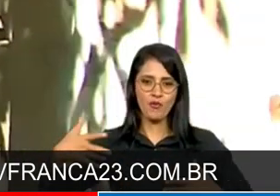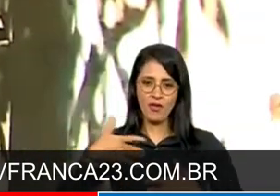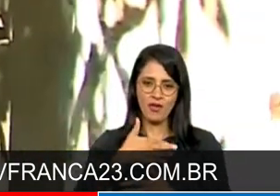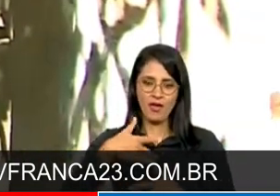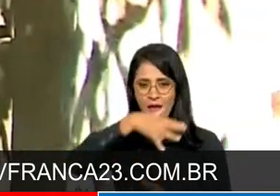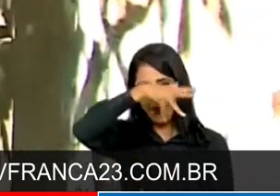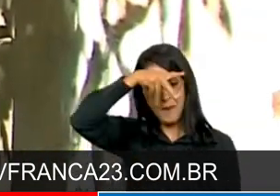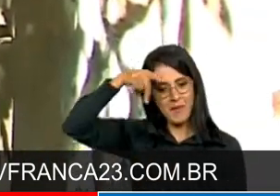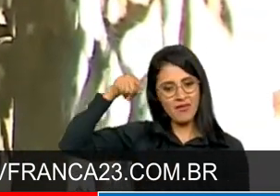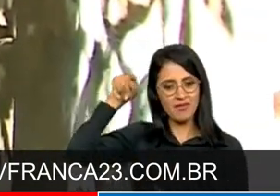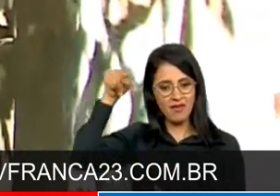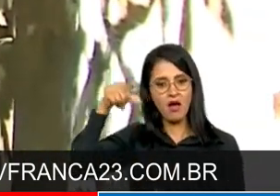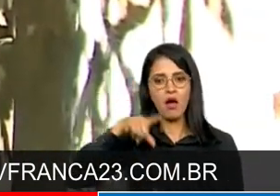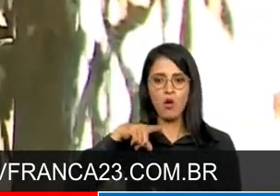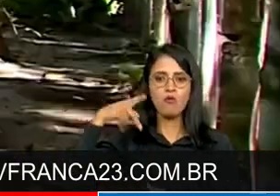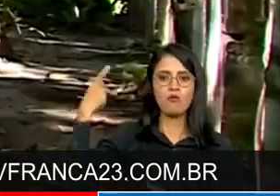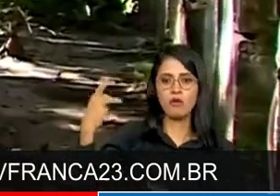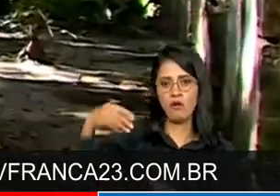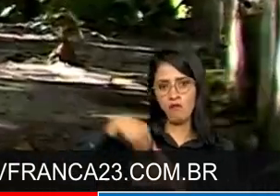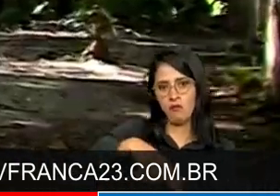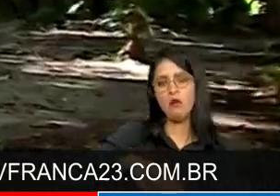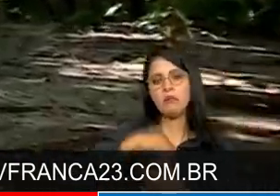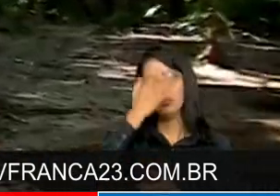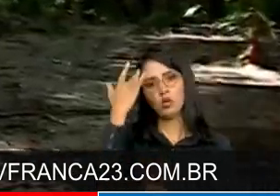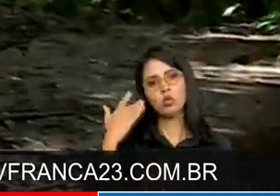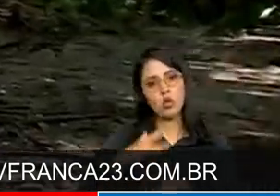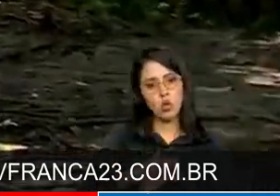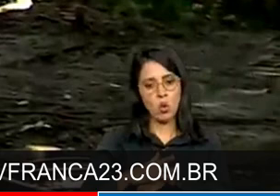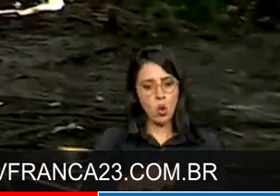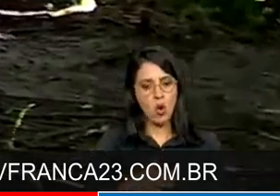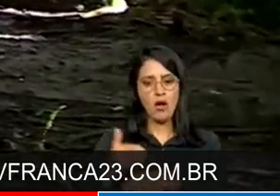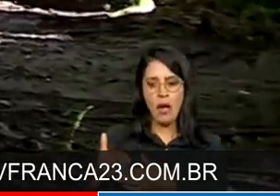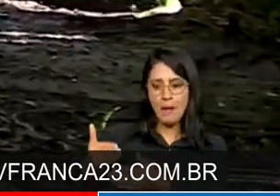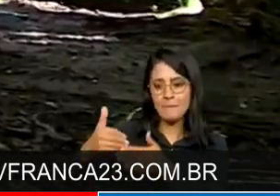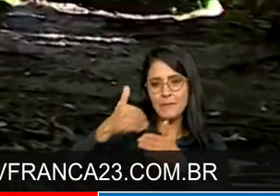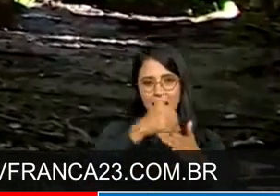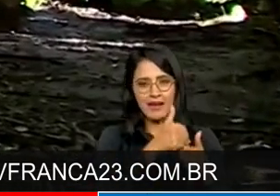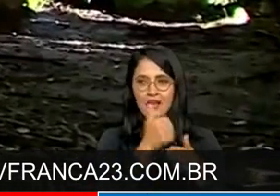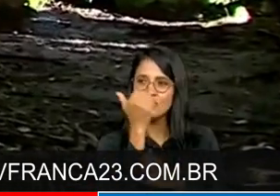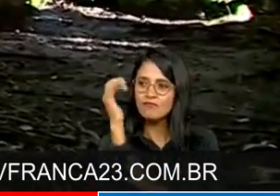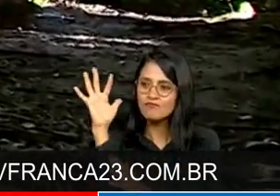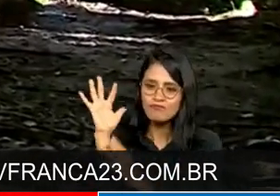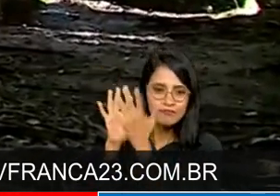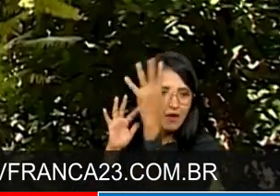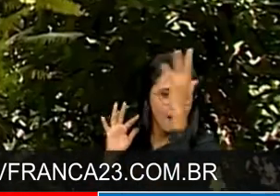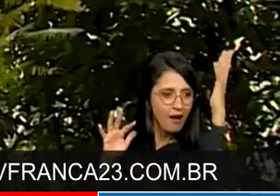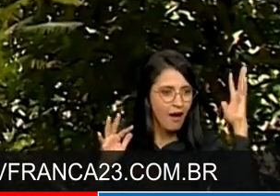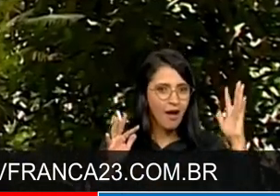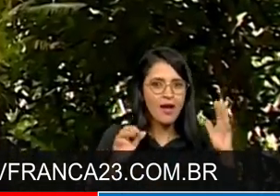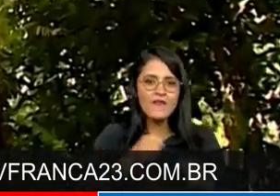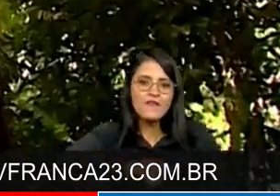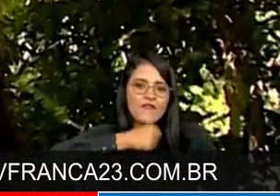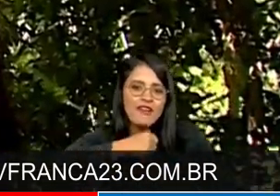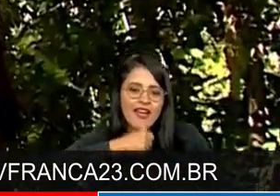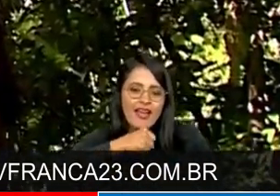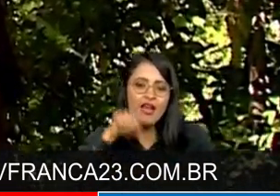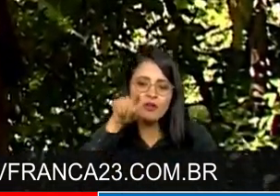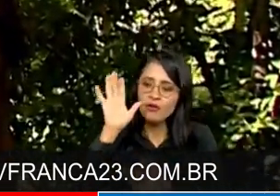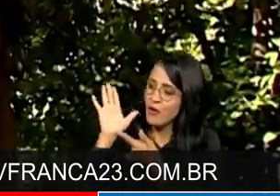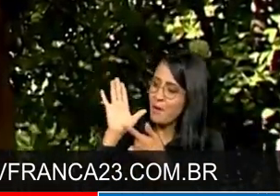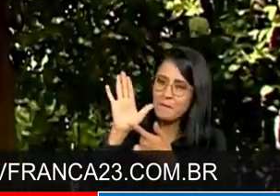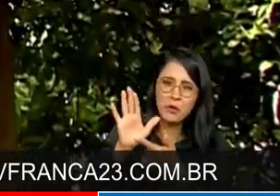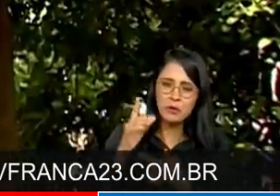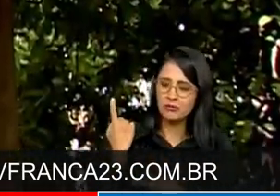Manaus, e abrigava os doentes. As paredes, tomadas pela vegetação e pelo tempo, contam uma história